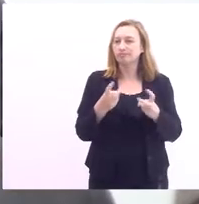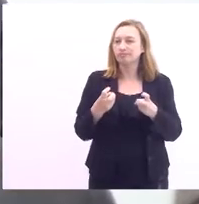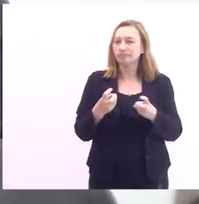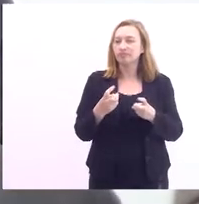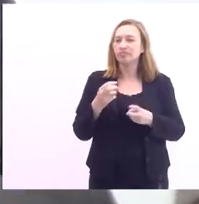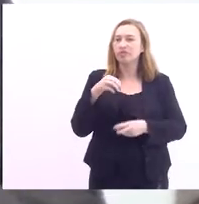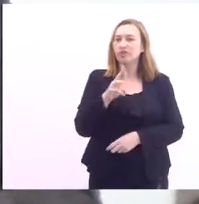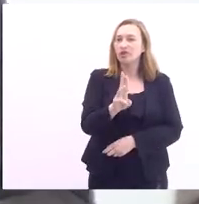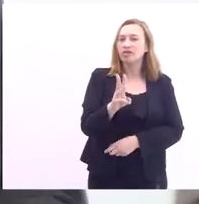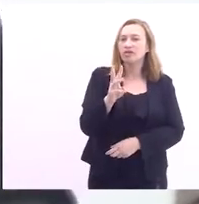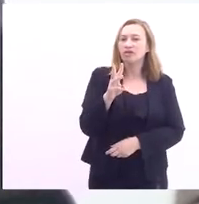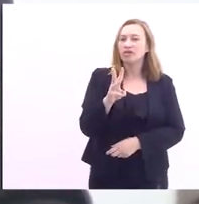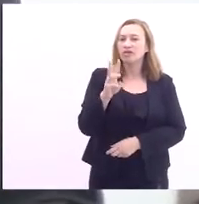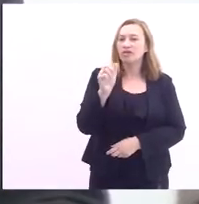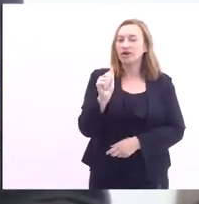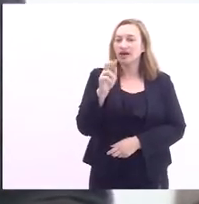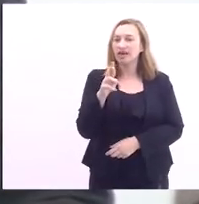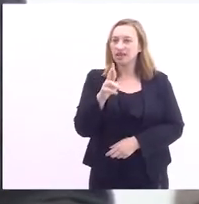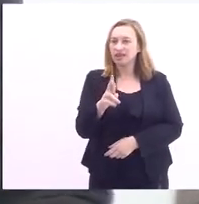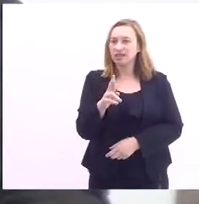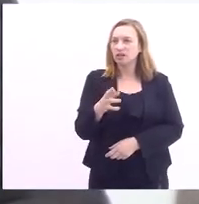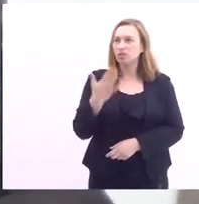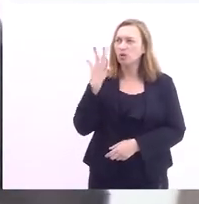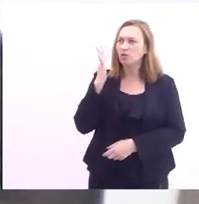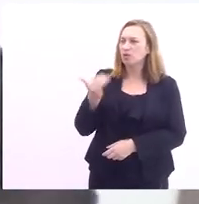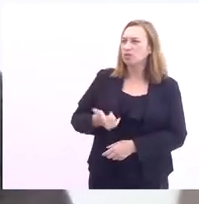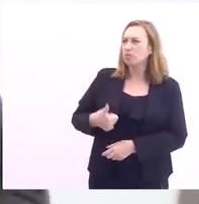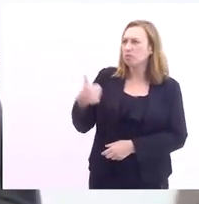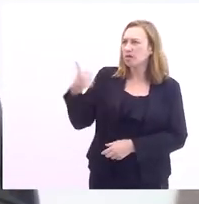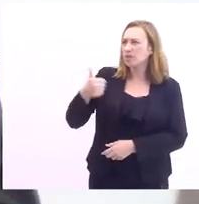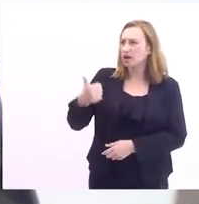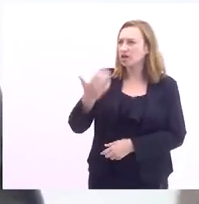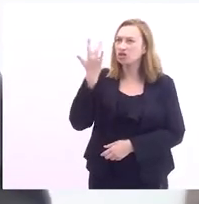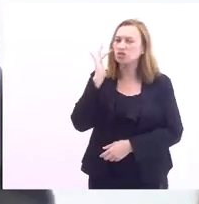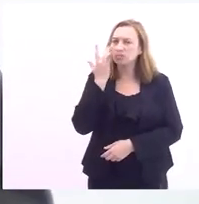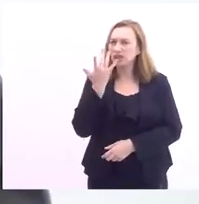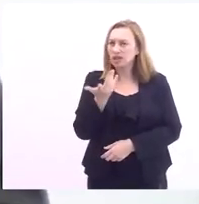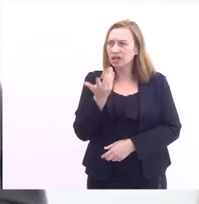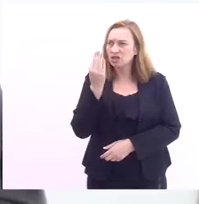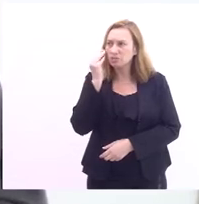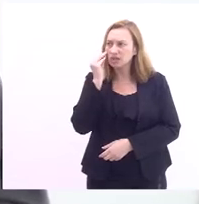Victor, você foi a primeira, as experiências das concessões